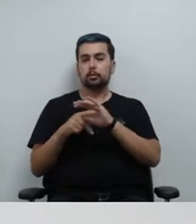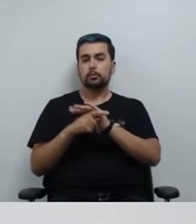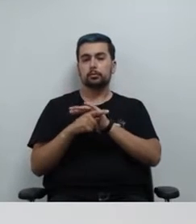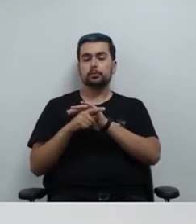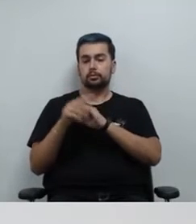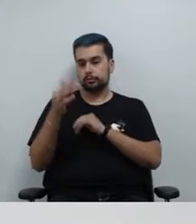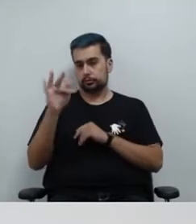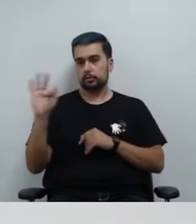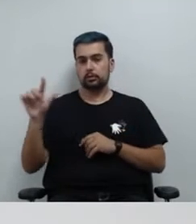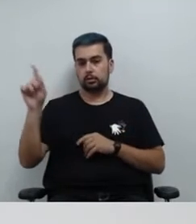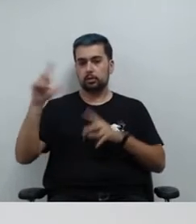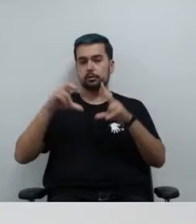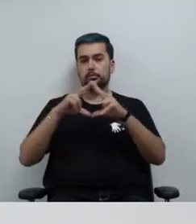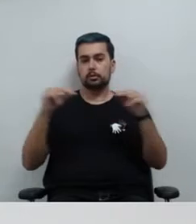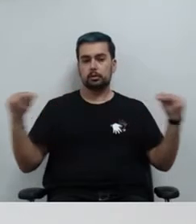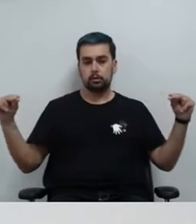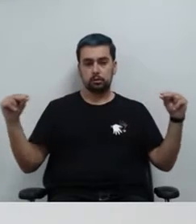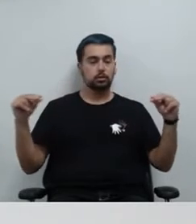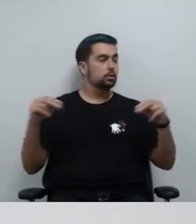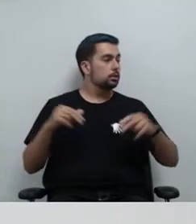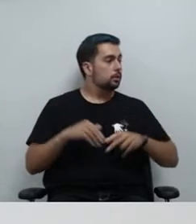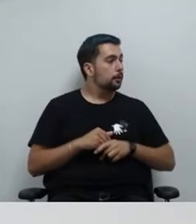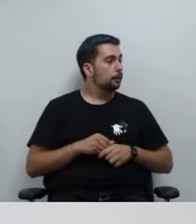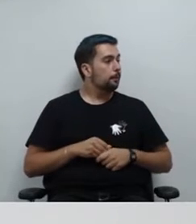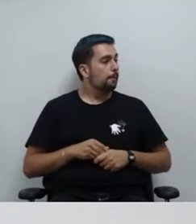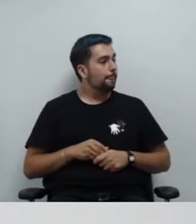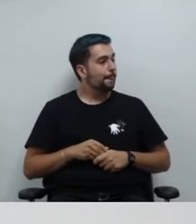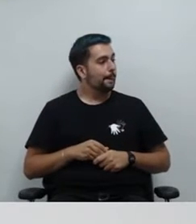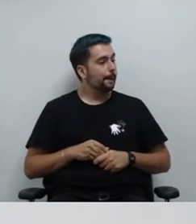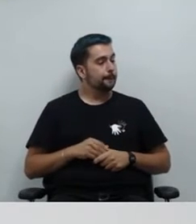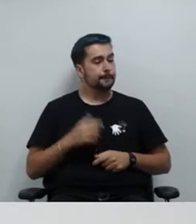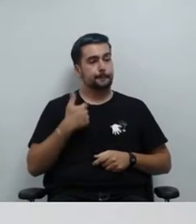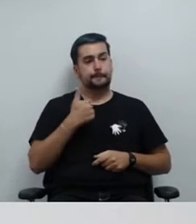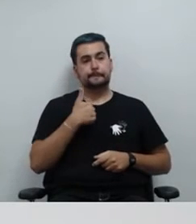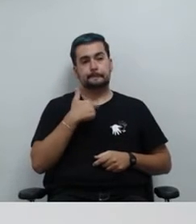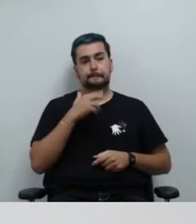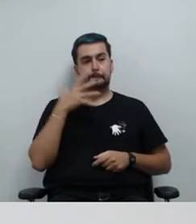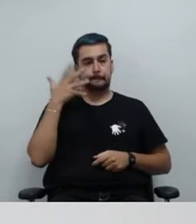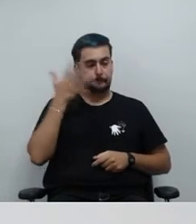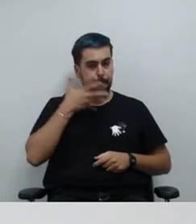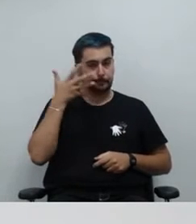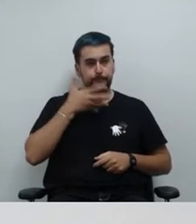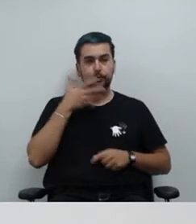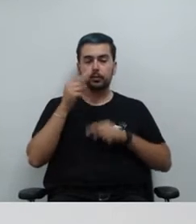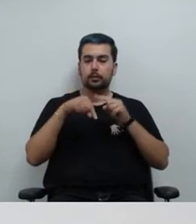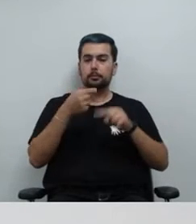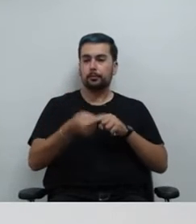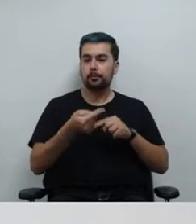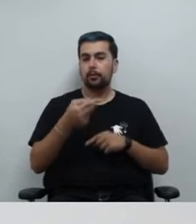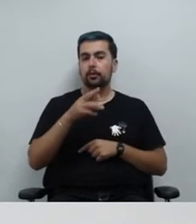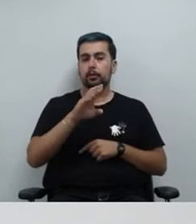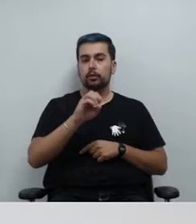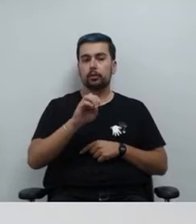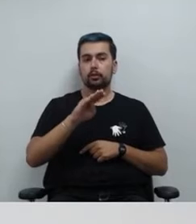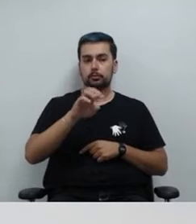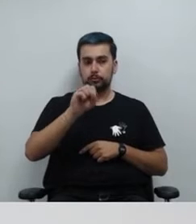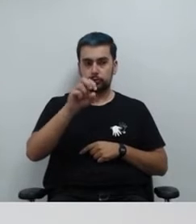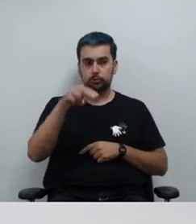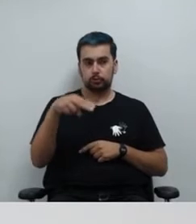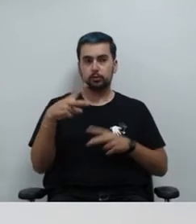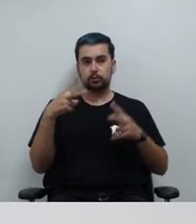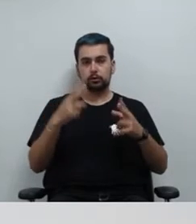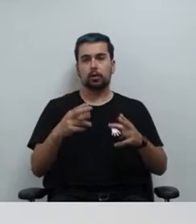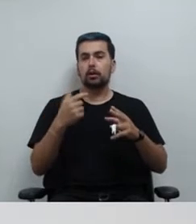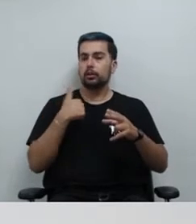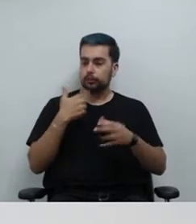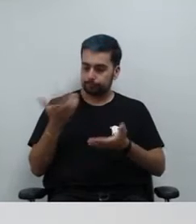contribuições sobre esse tema, senhor Robson, no decorrer da sessão, mas agradeço aqui a defesa do fortalecimento da atuação da Defensoria em prol da população em situação